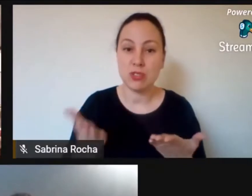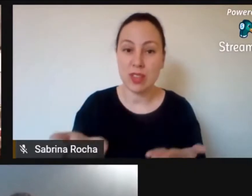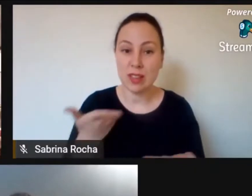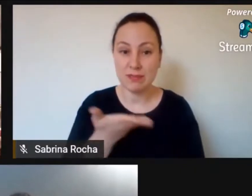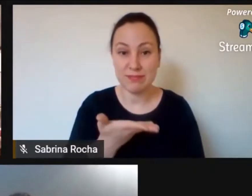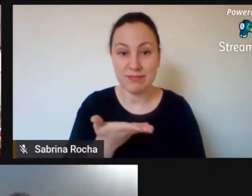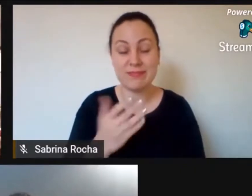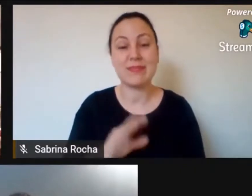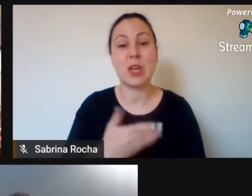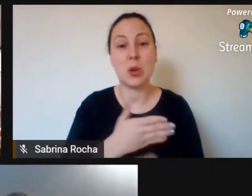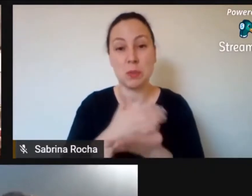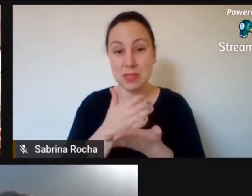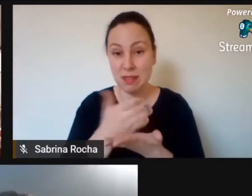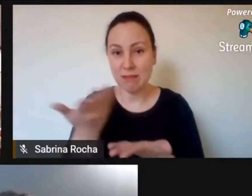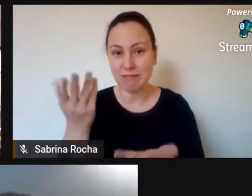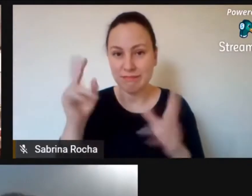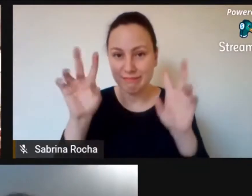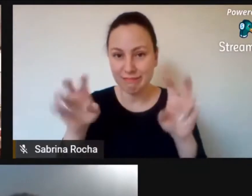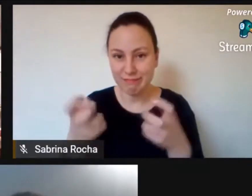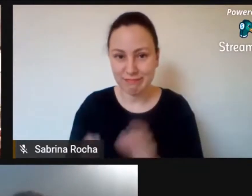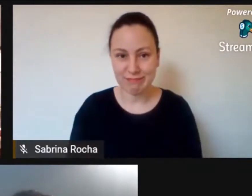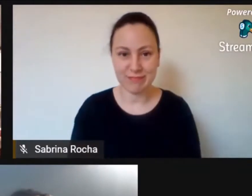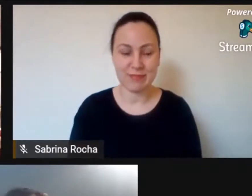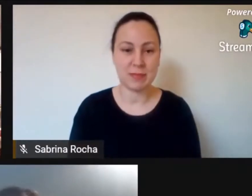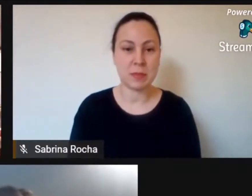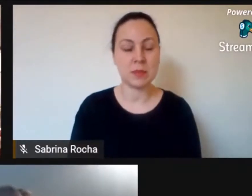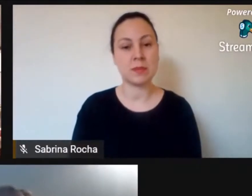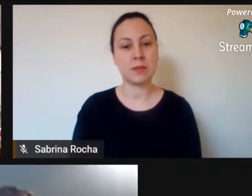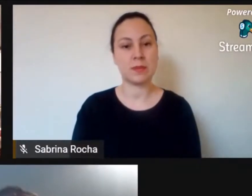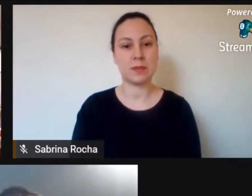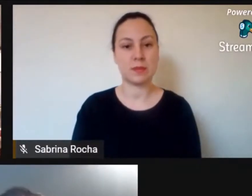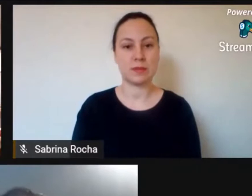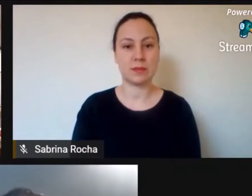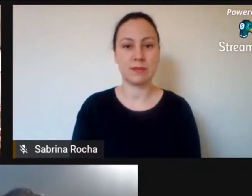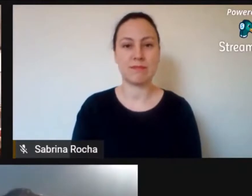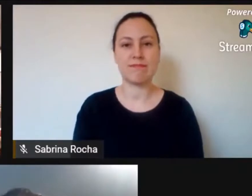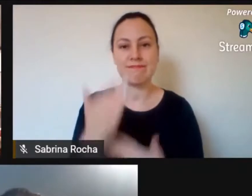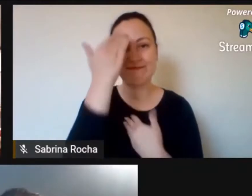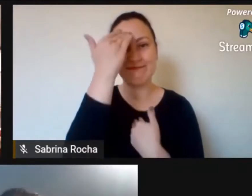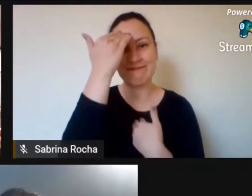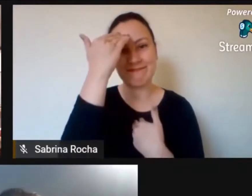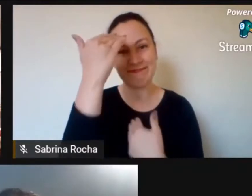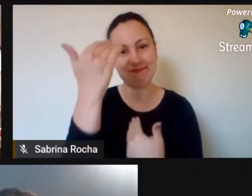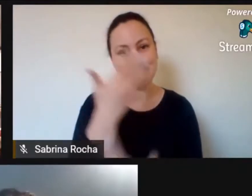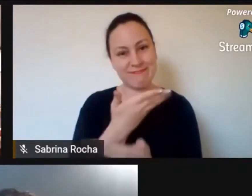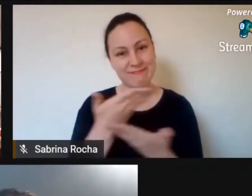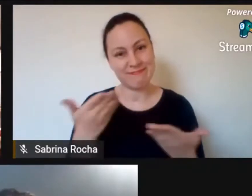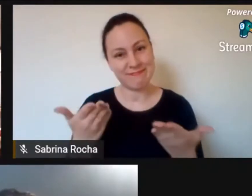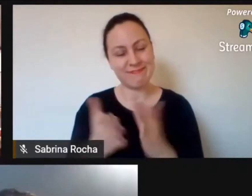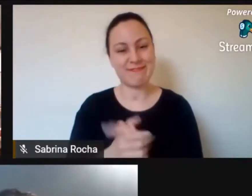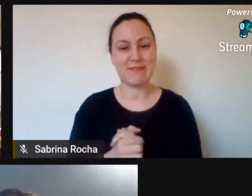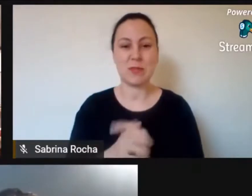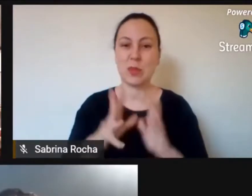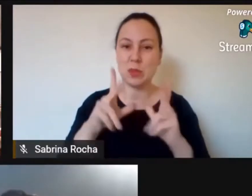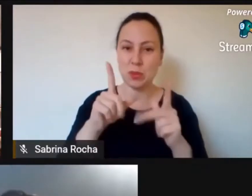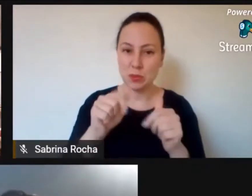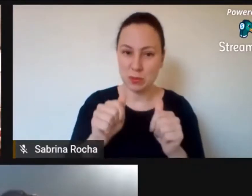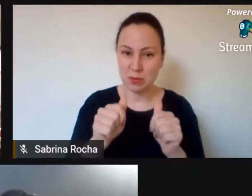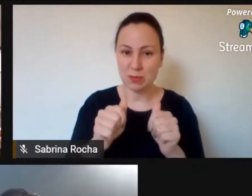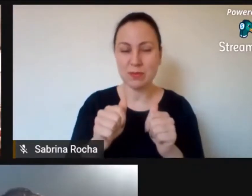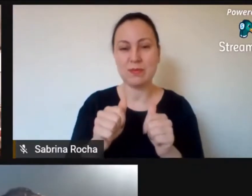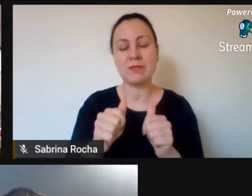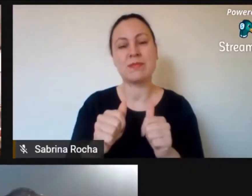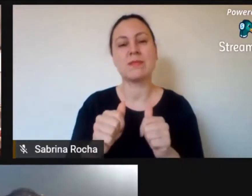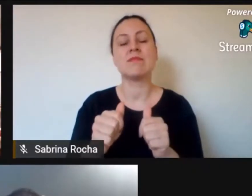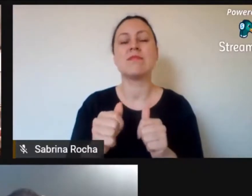suas considerações iniciais, por favor. Eu queria agradecer vocês, todo o pessoal que concorreu para que a gente tivesse